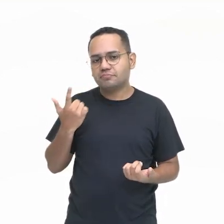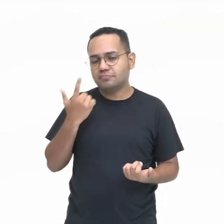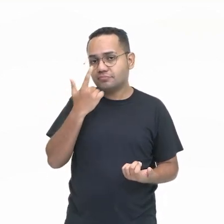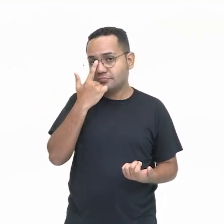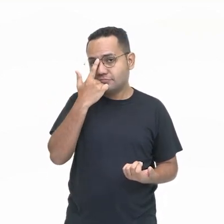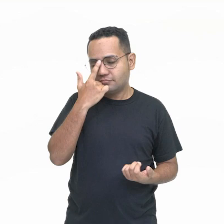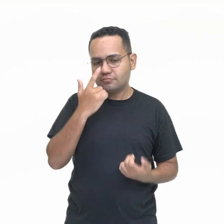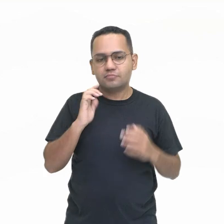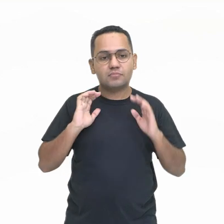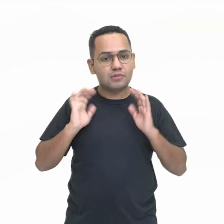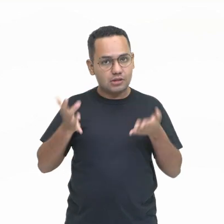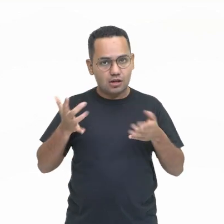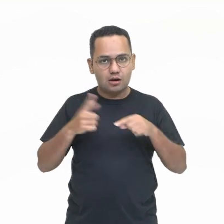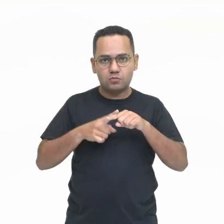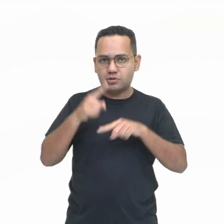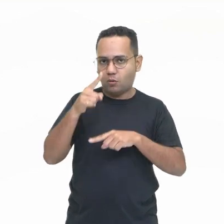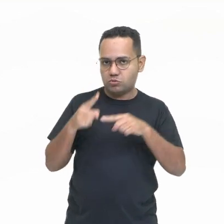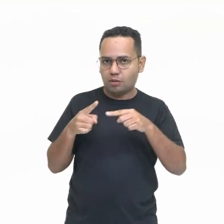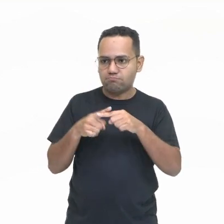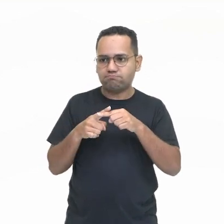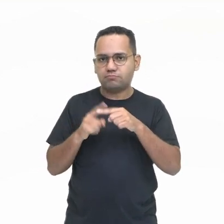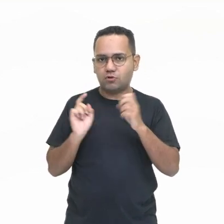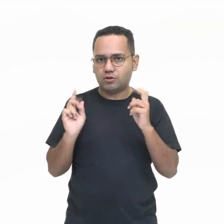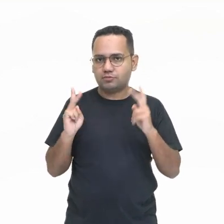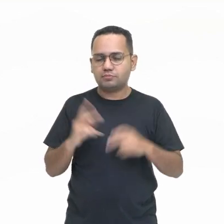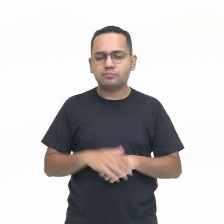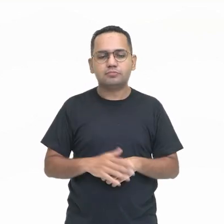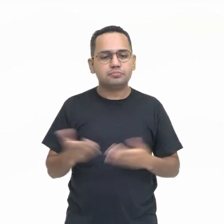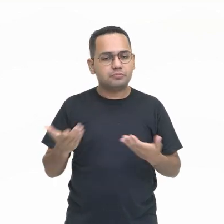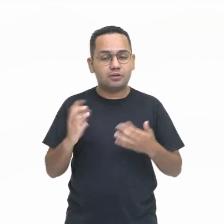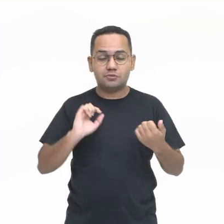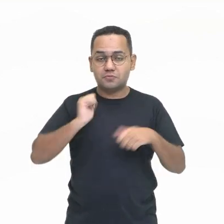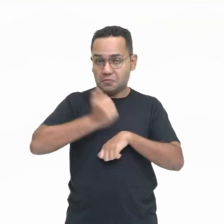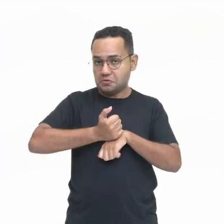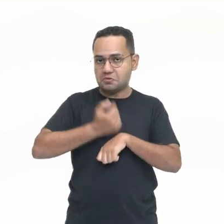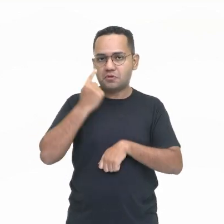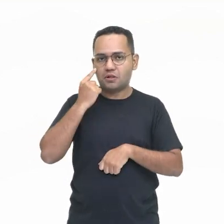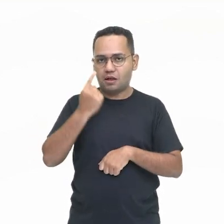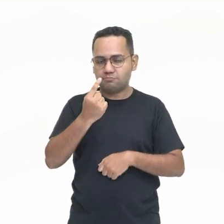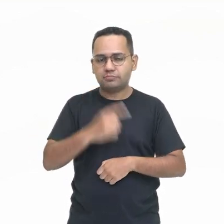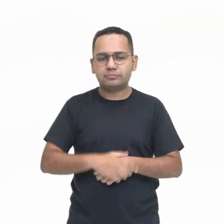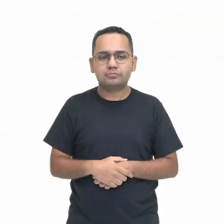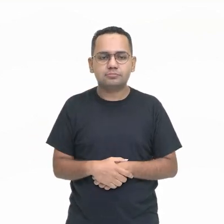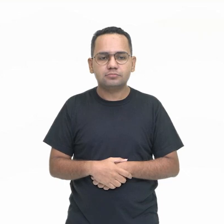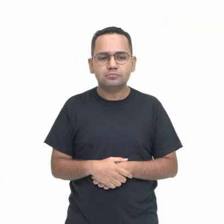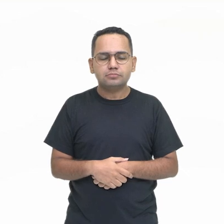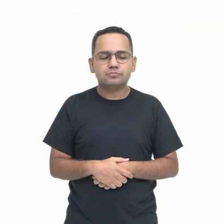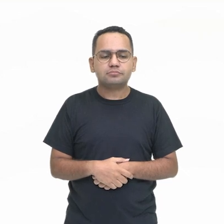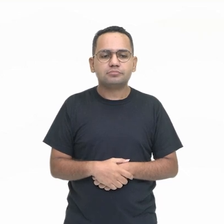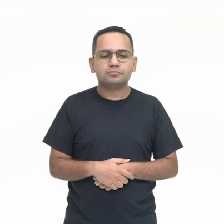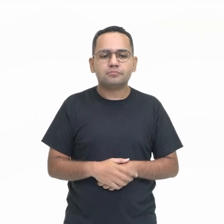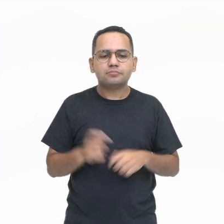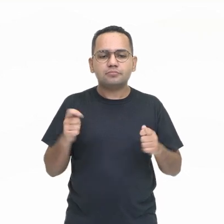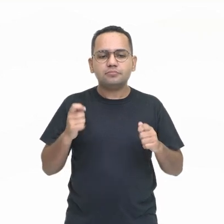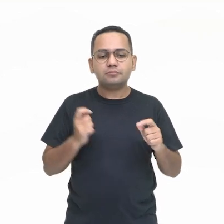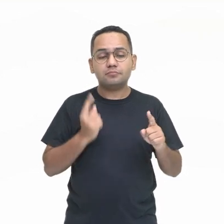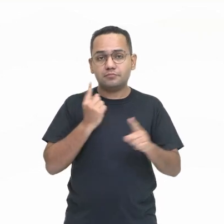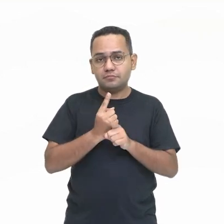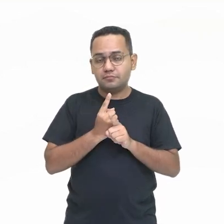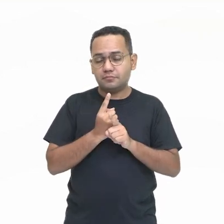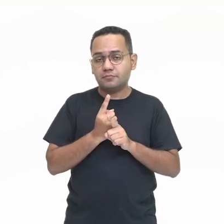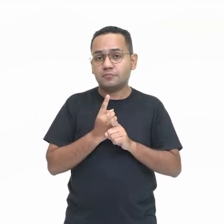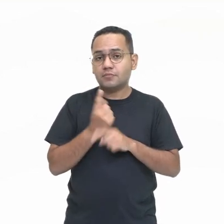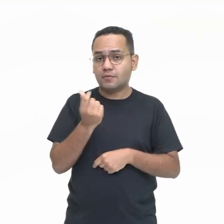8.400. Então, encontramos o valor do delta. Então, na fórmula, nós vamos substituir agora o valor do delta para poder identificarmos aí o